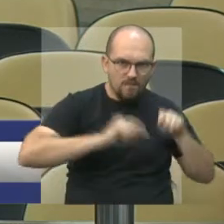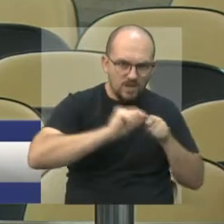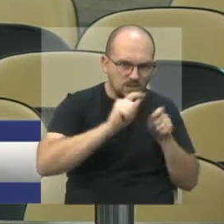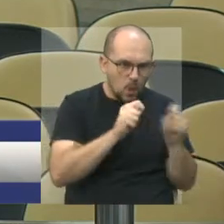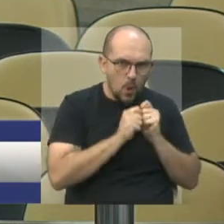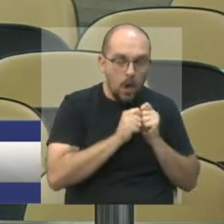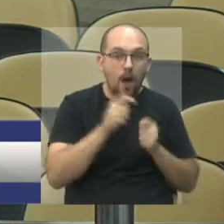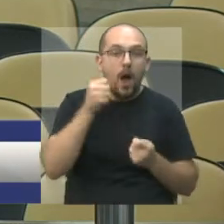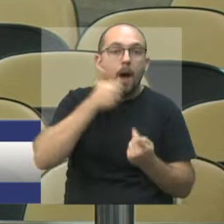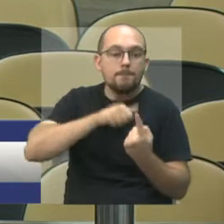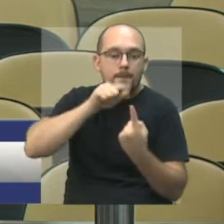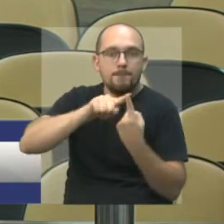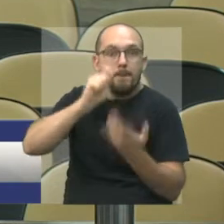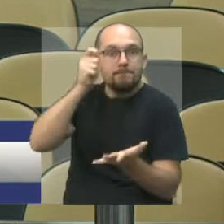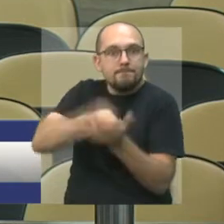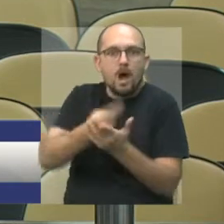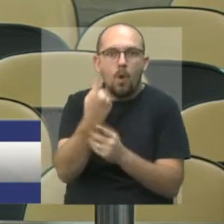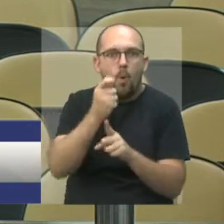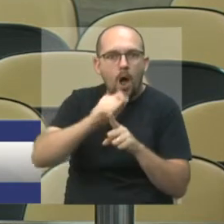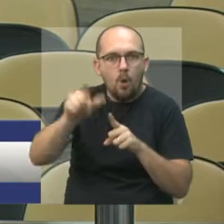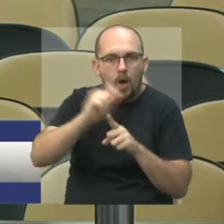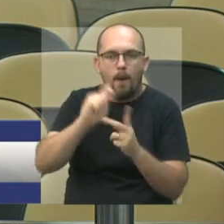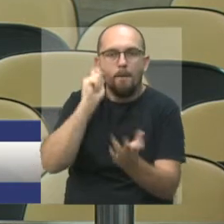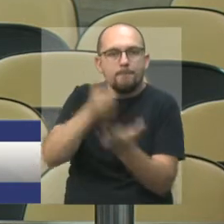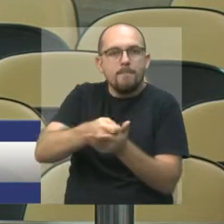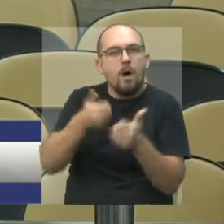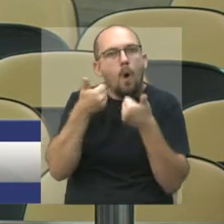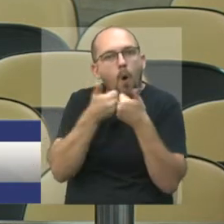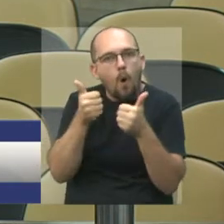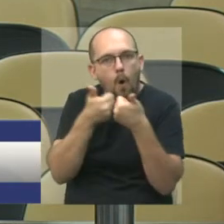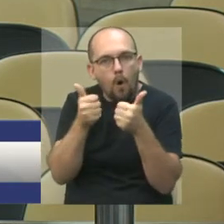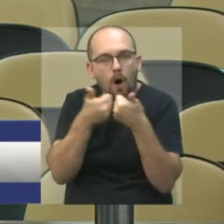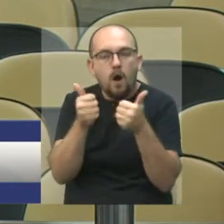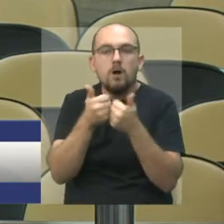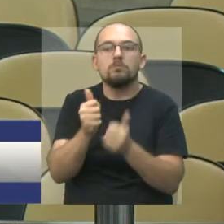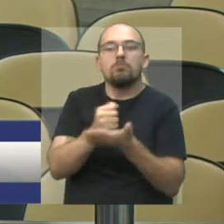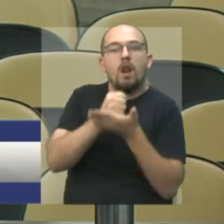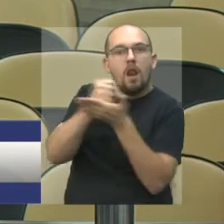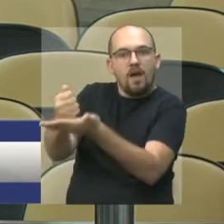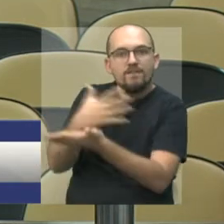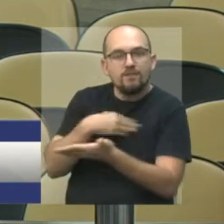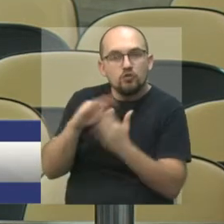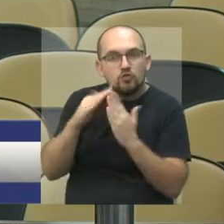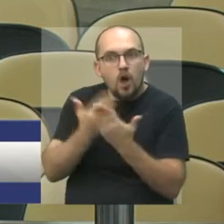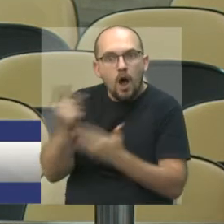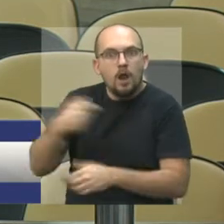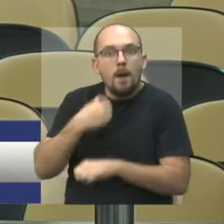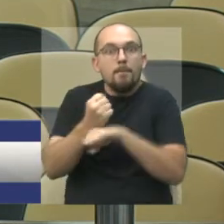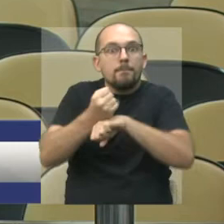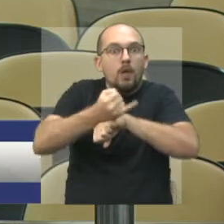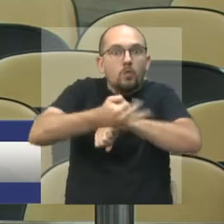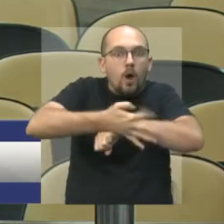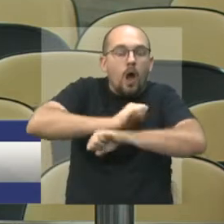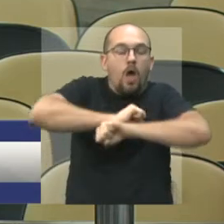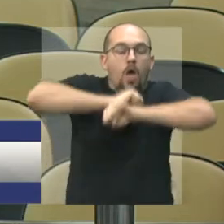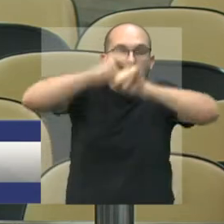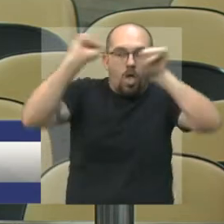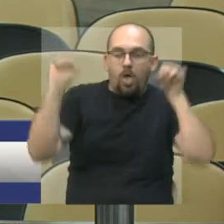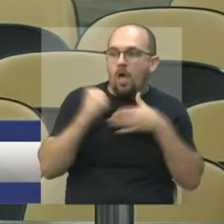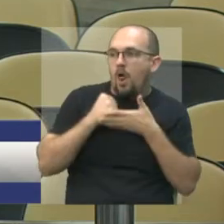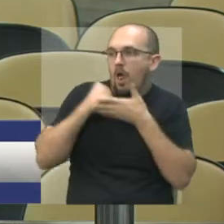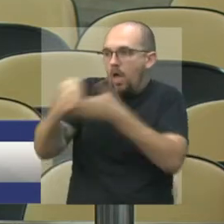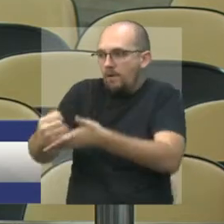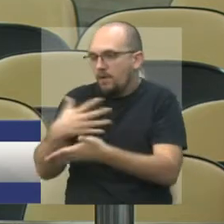mãe paga um aluguel, a mãe paga o ônibus para levar as crianças na creche, tem que levantar de madrugada, porque depois tem que